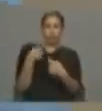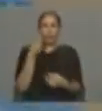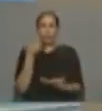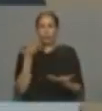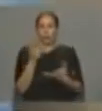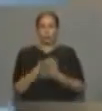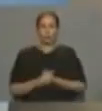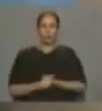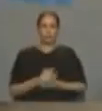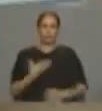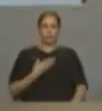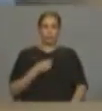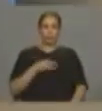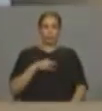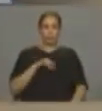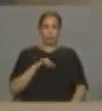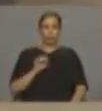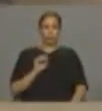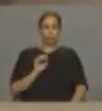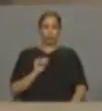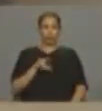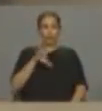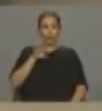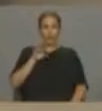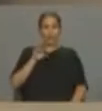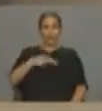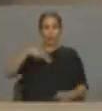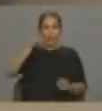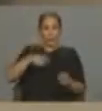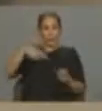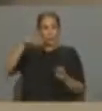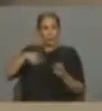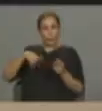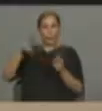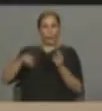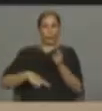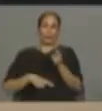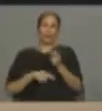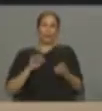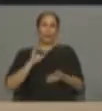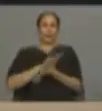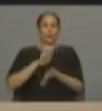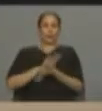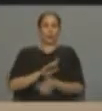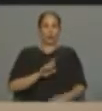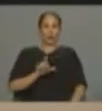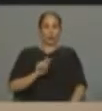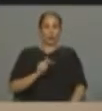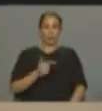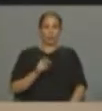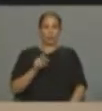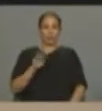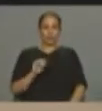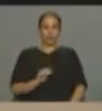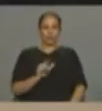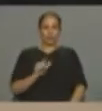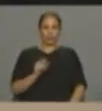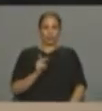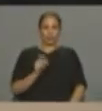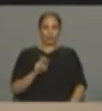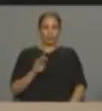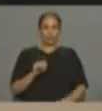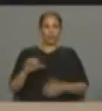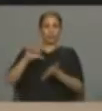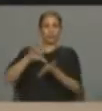em 10 povoados é uma obra coordenada por rosa simas com chancela da editora letras lavadas e foi apresentado esta sexta feira no centro histórico